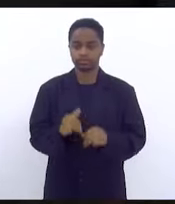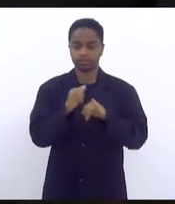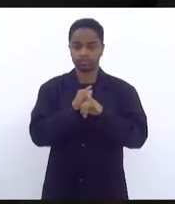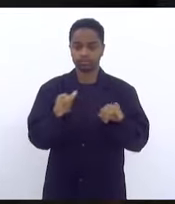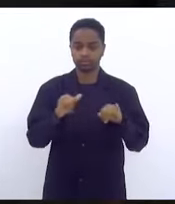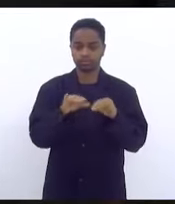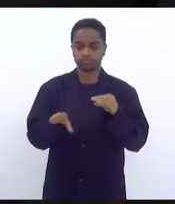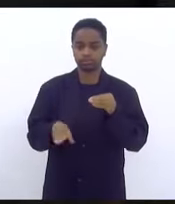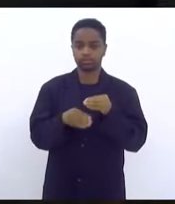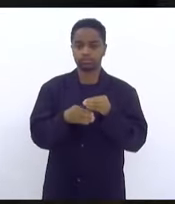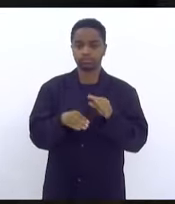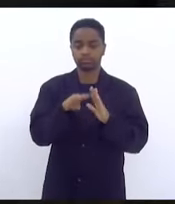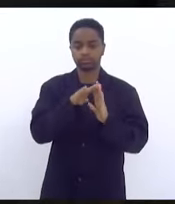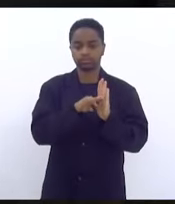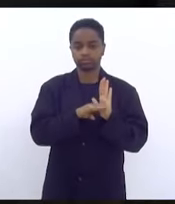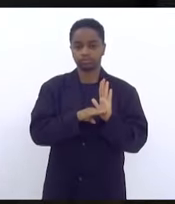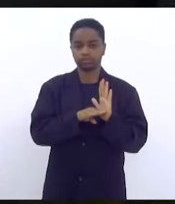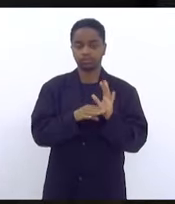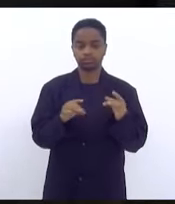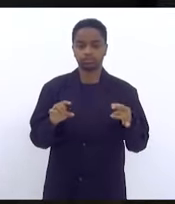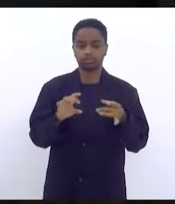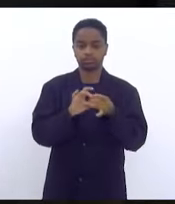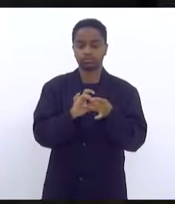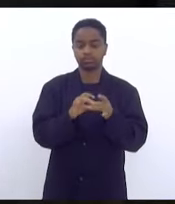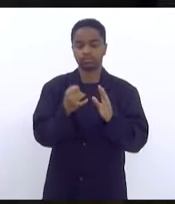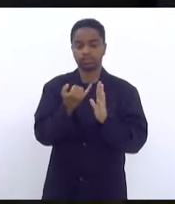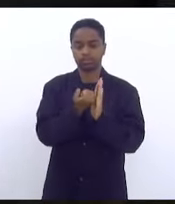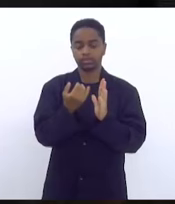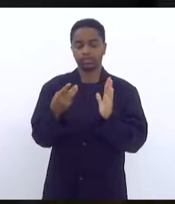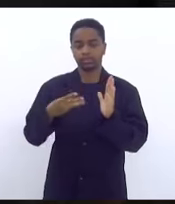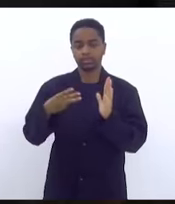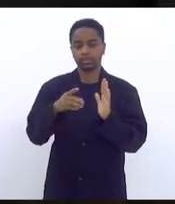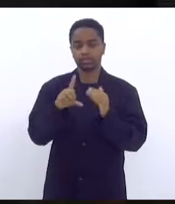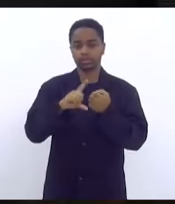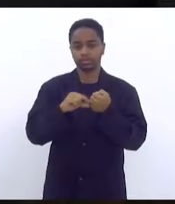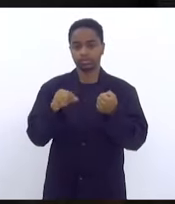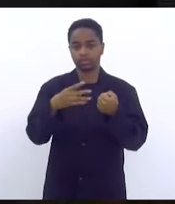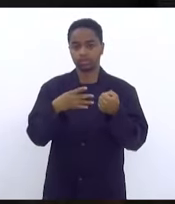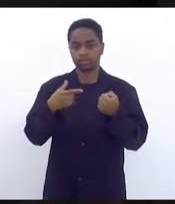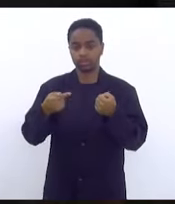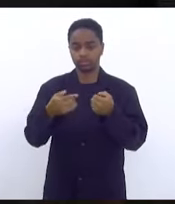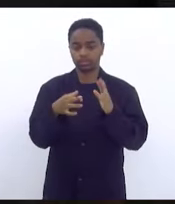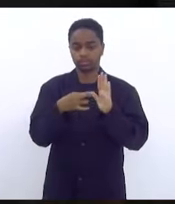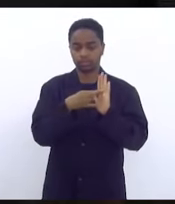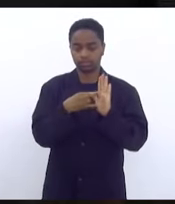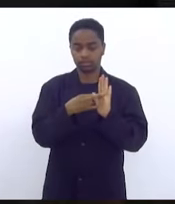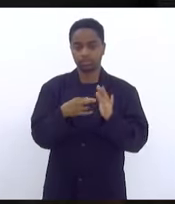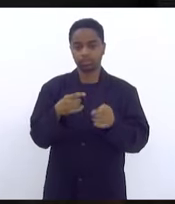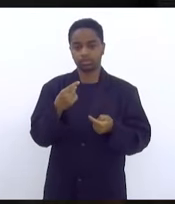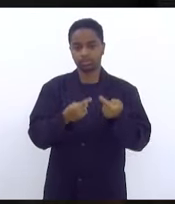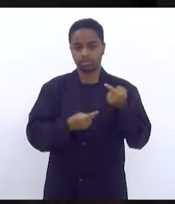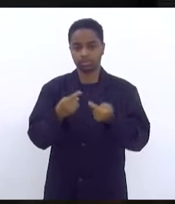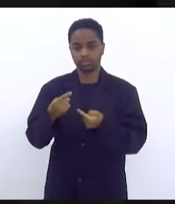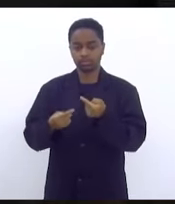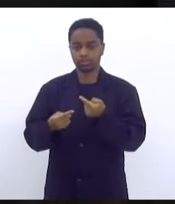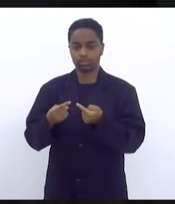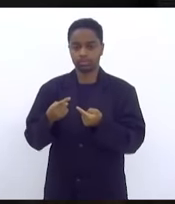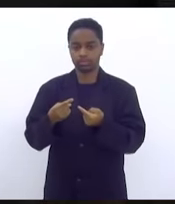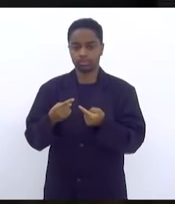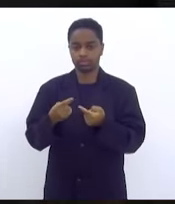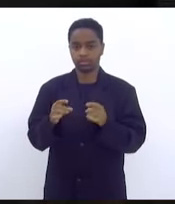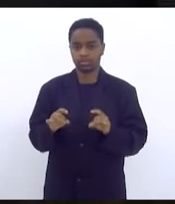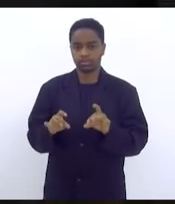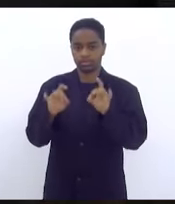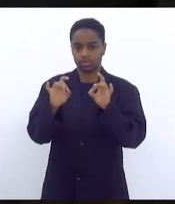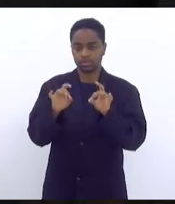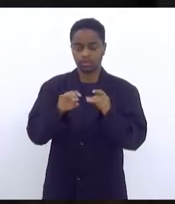Anuncio, incluído na ordem do dia, de acordo com o inciso 3º do artigo 47 do Regimento Interno, em tramitação